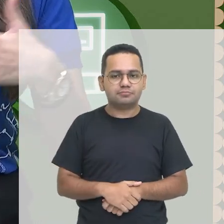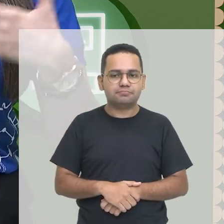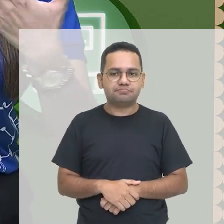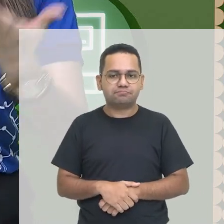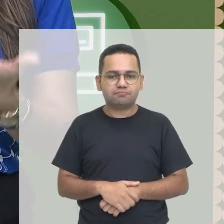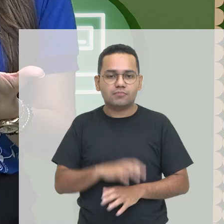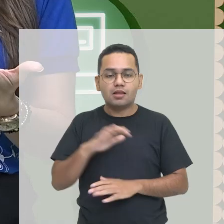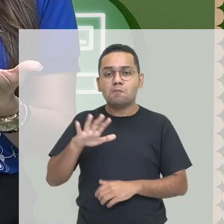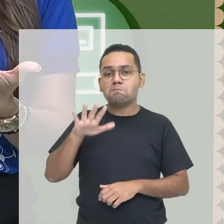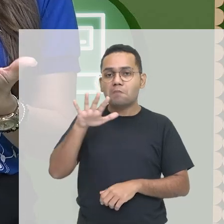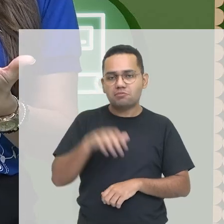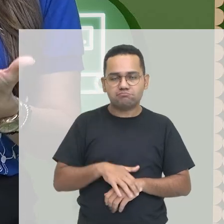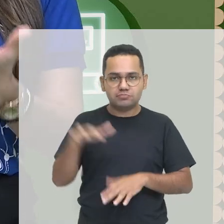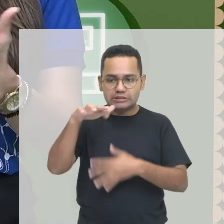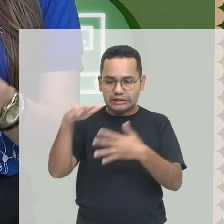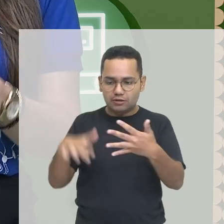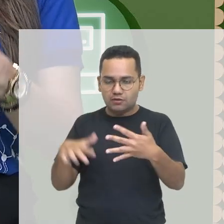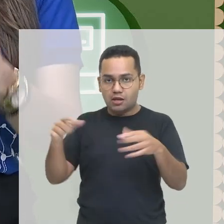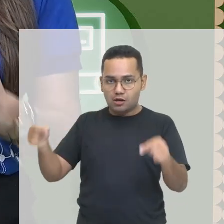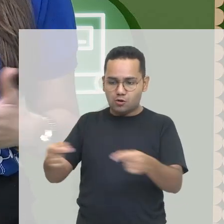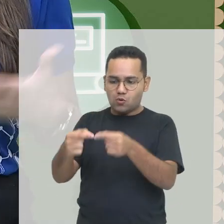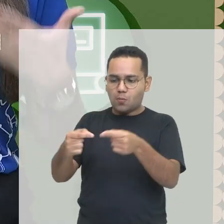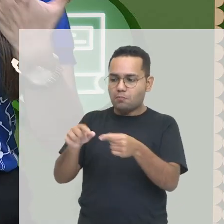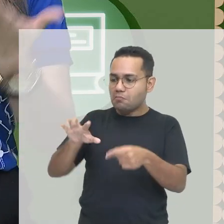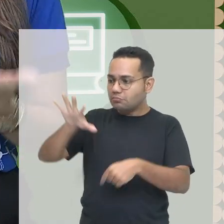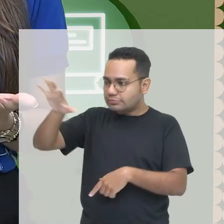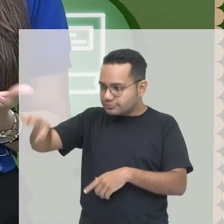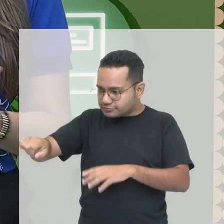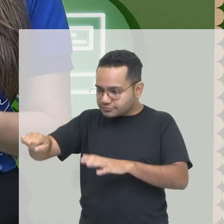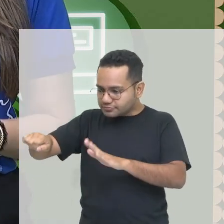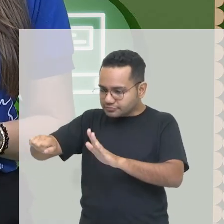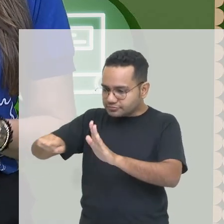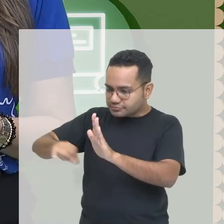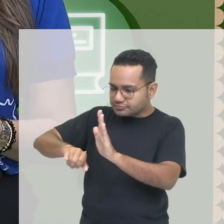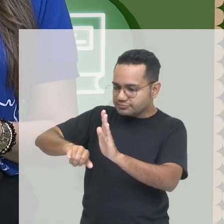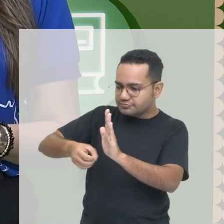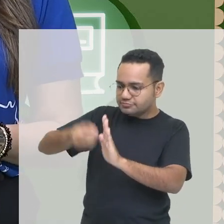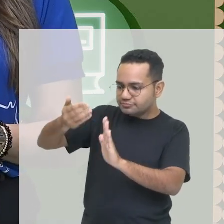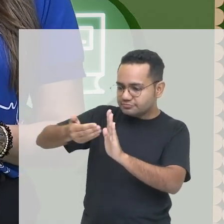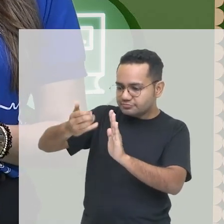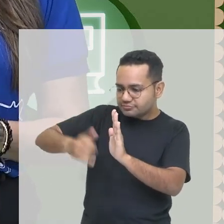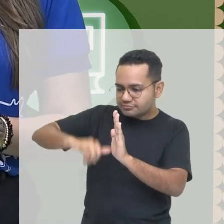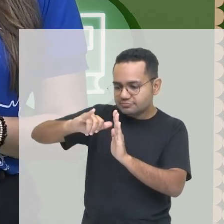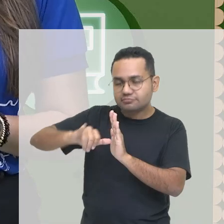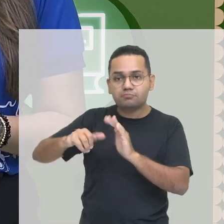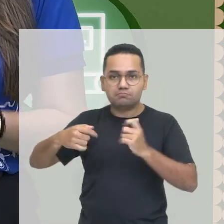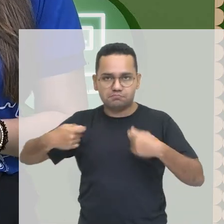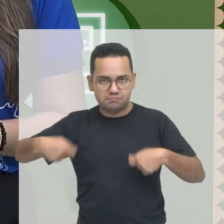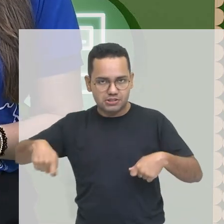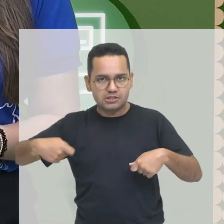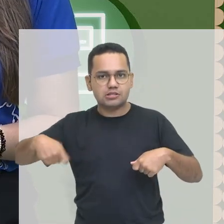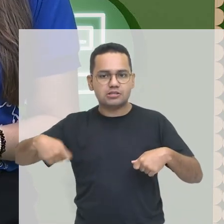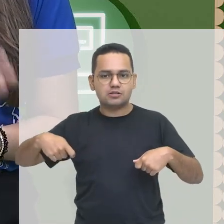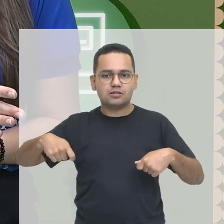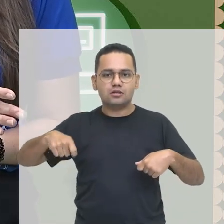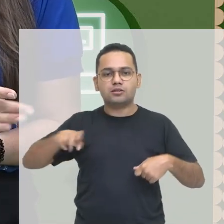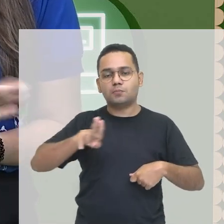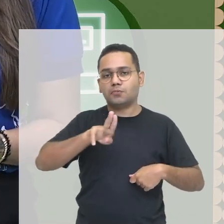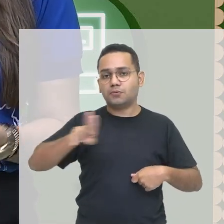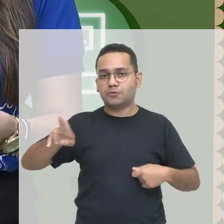aqueles que se alimentam, né, que precisam comer para obter energia, são chamados